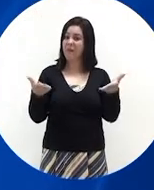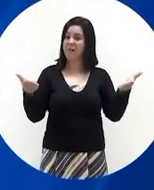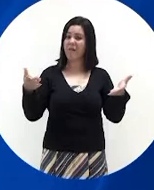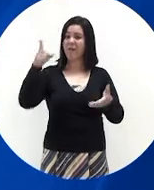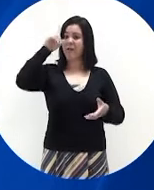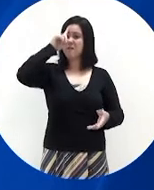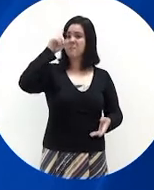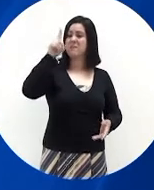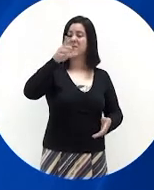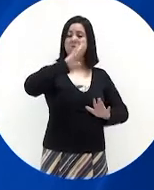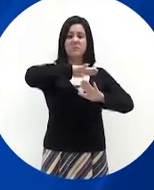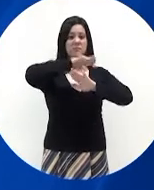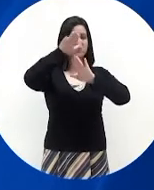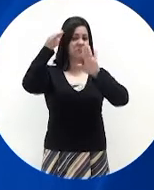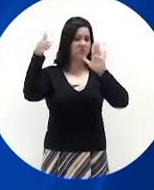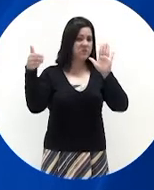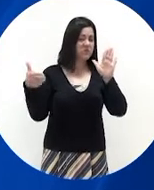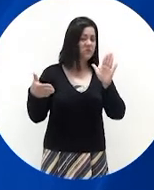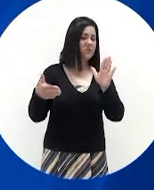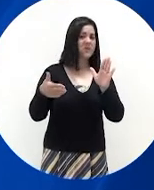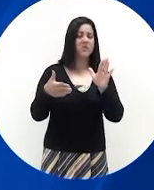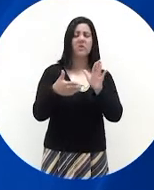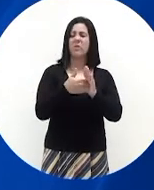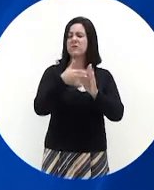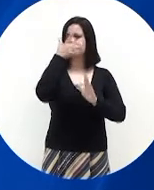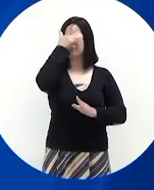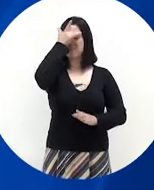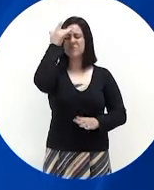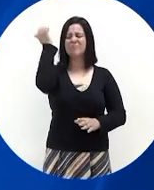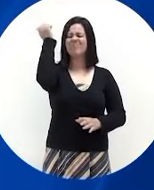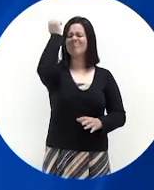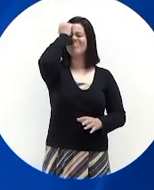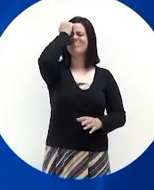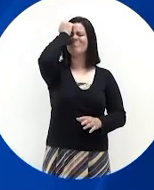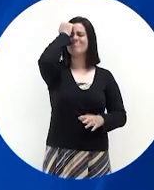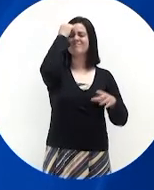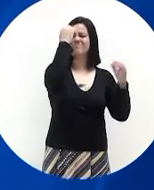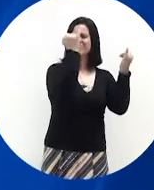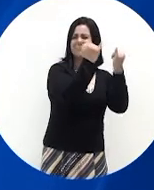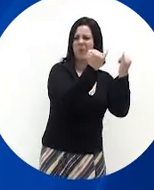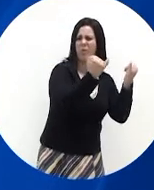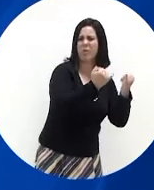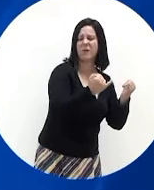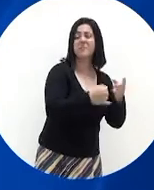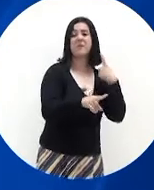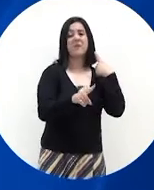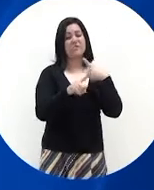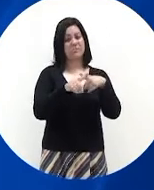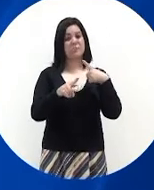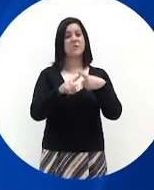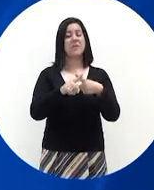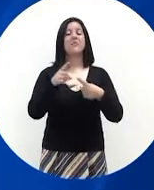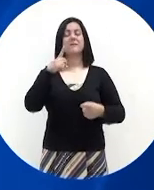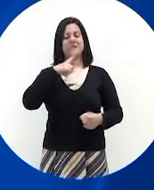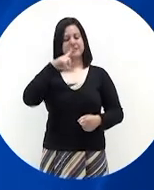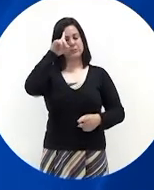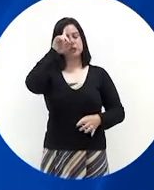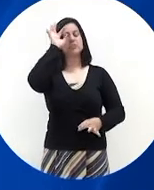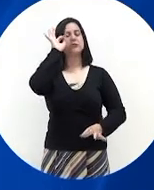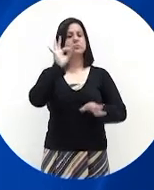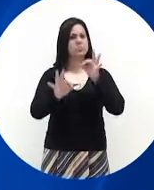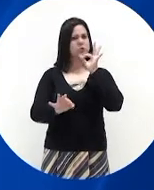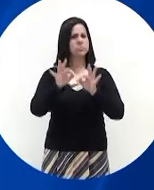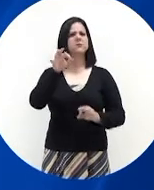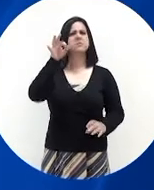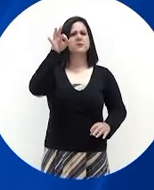agora ordena que todos, em todo lugar, se arrependam, pois estabeleceu um dia em que há de